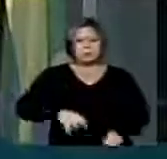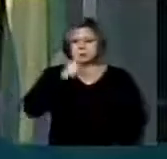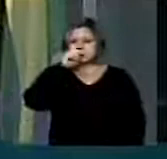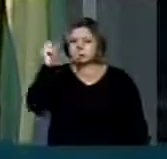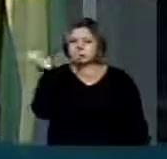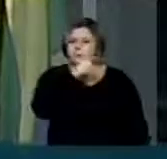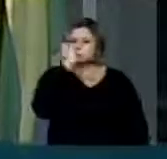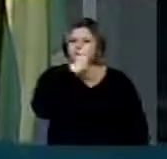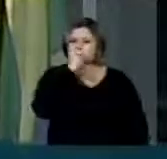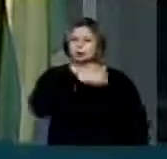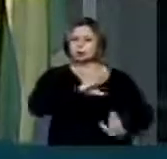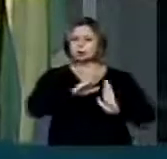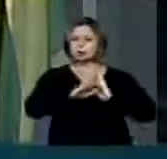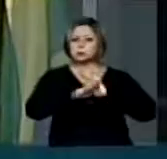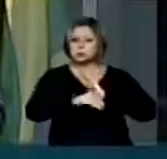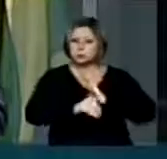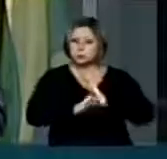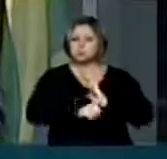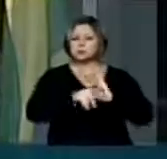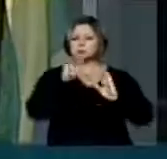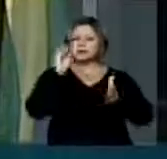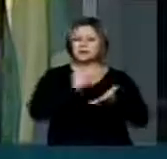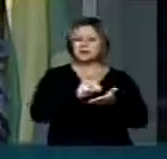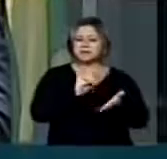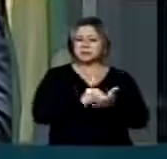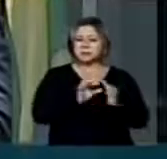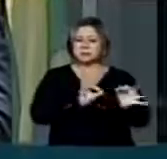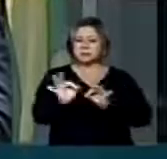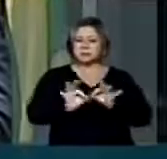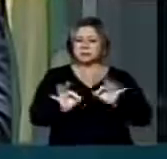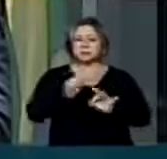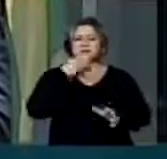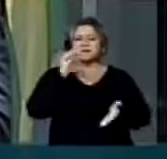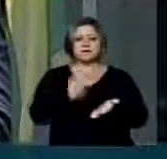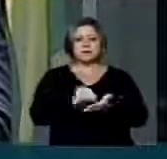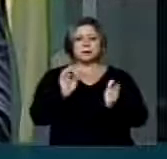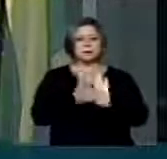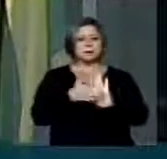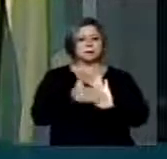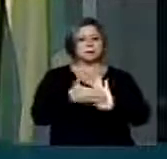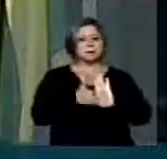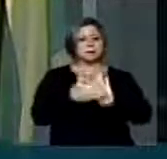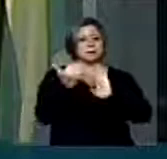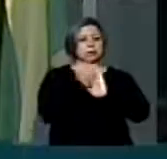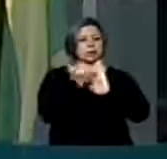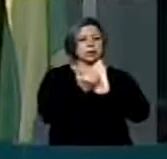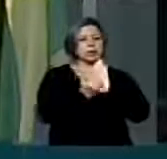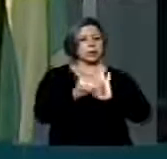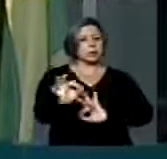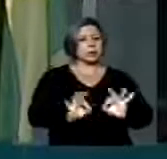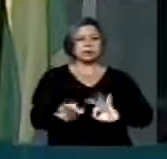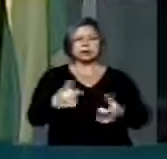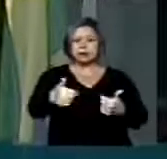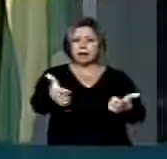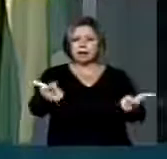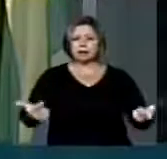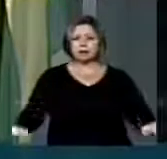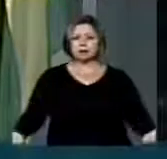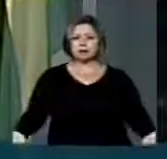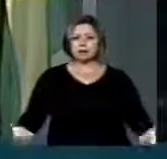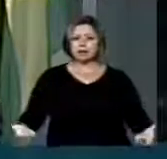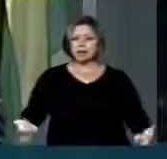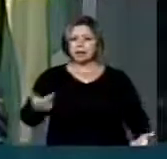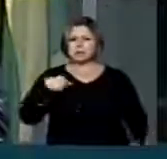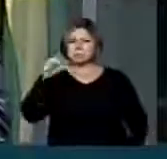a corrupção, a falta de rumo, a falta de proposta. Nós não somos quanto